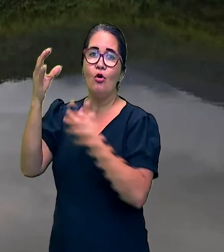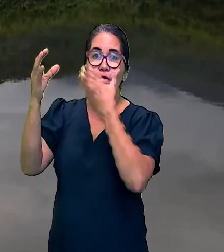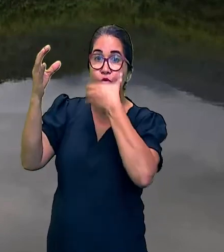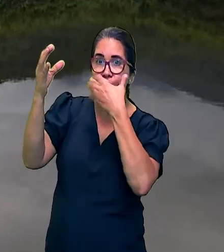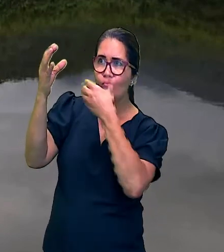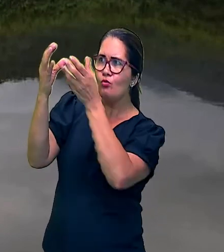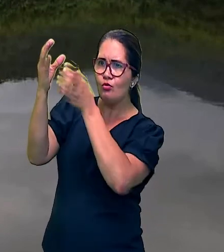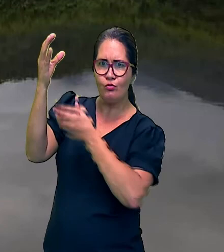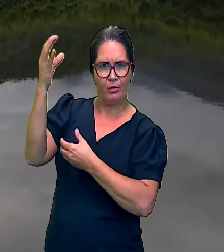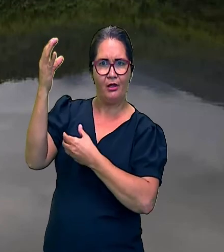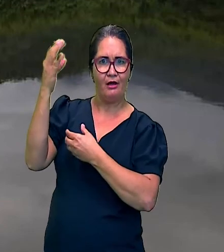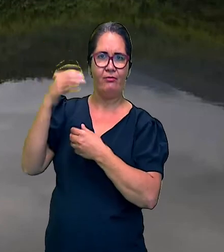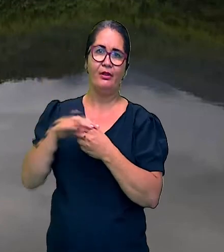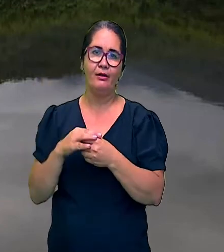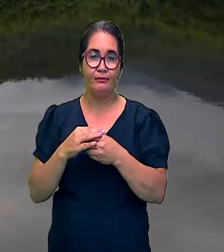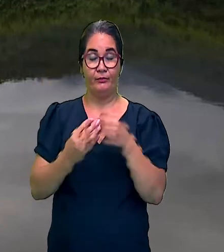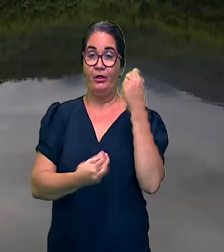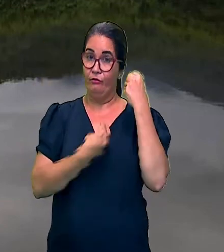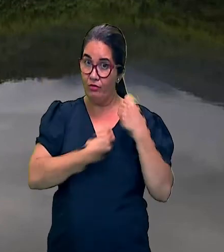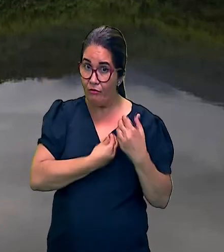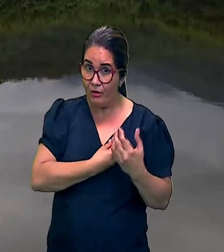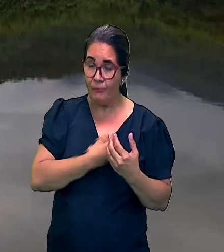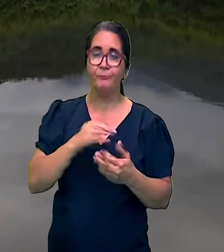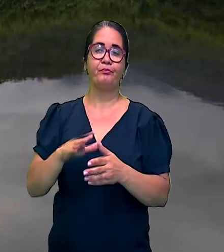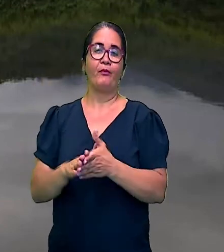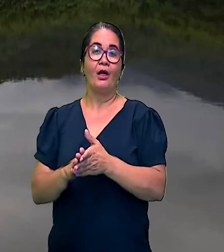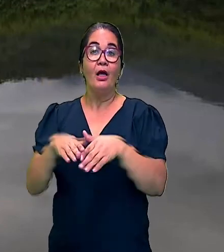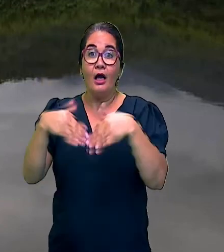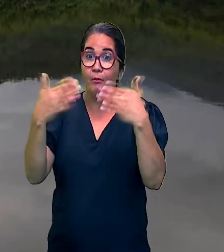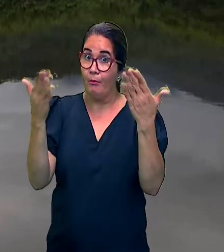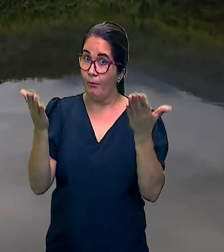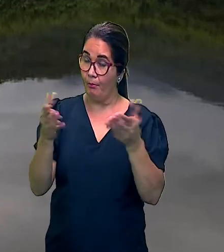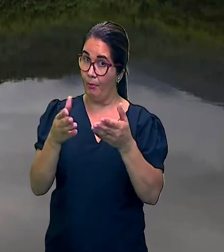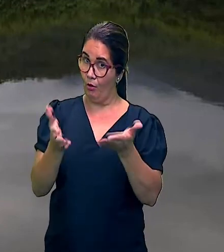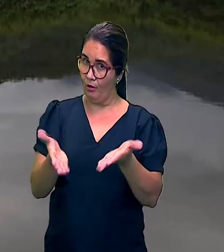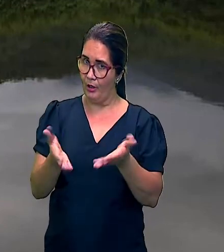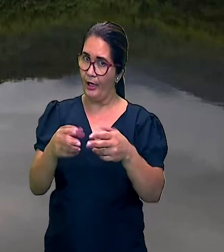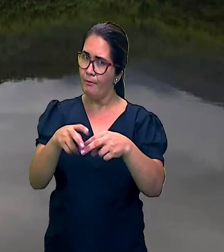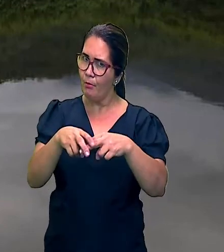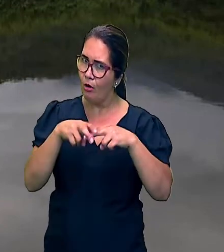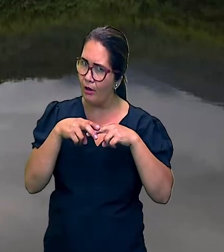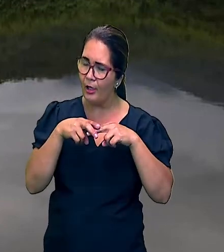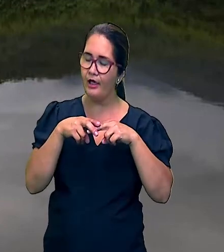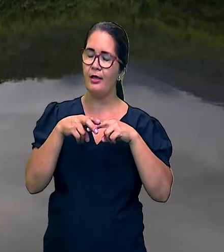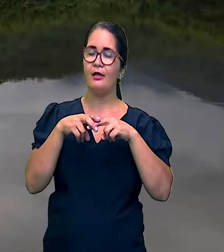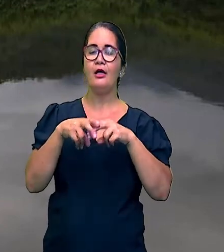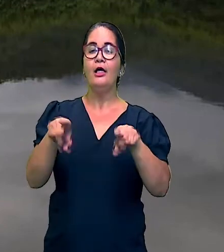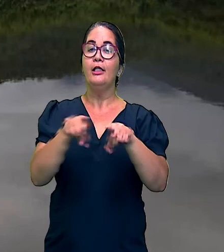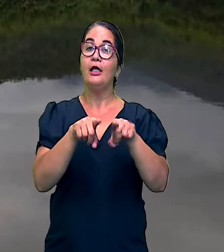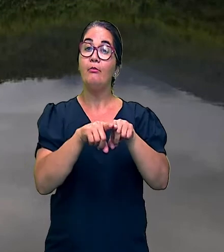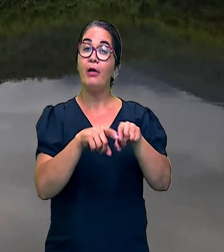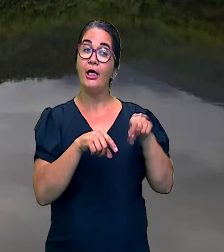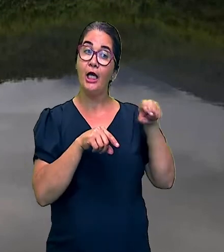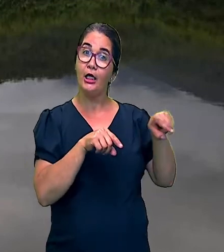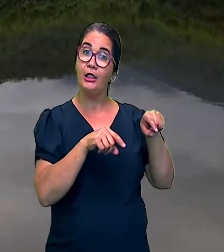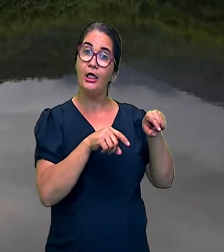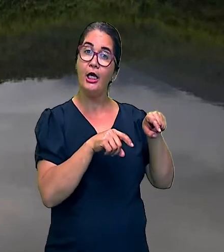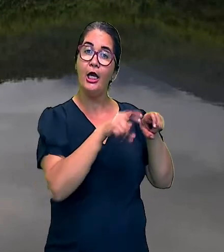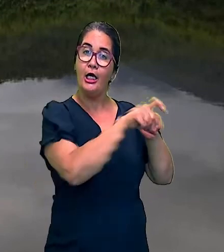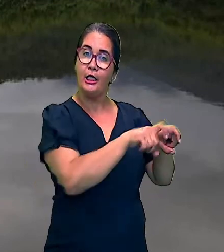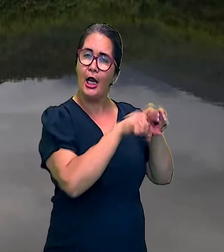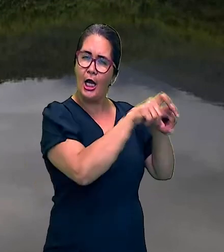seu sustento e a sua sobrevivência. Porém, a Revolução Agrícola transformou